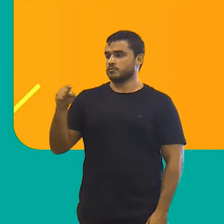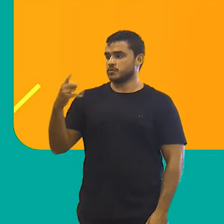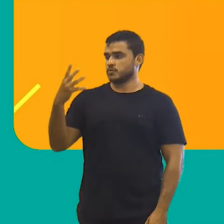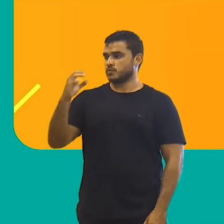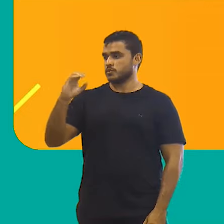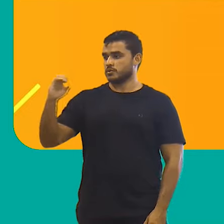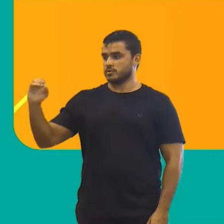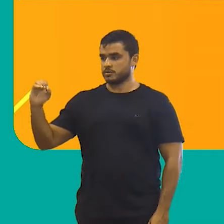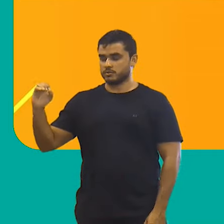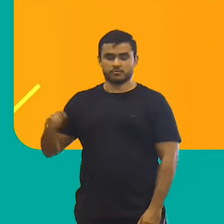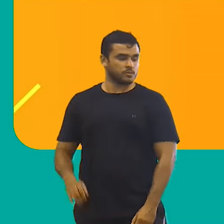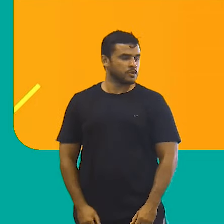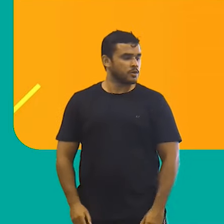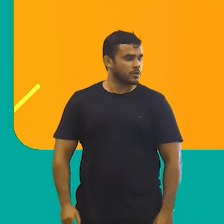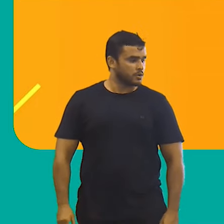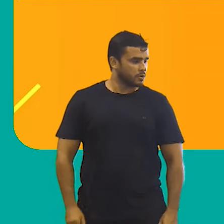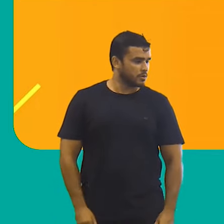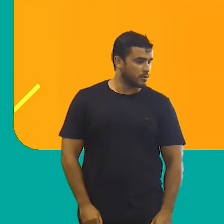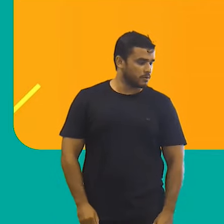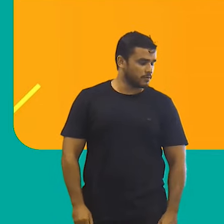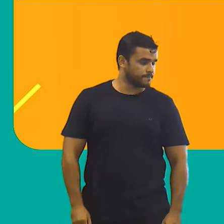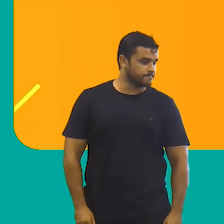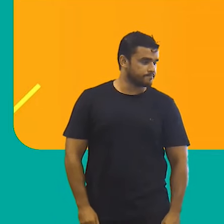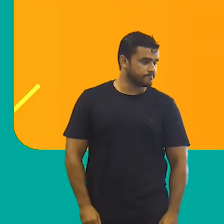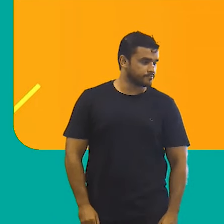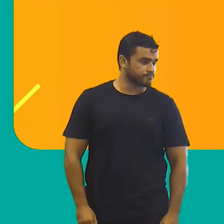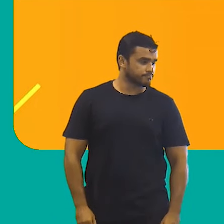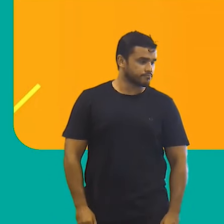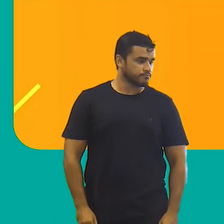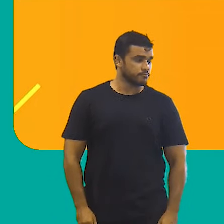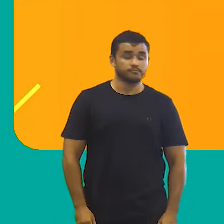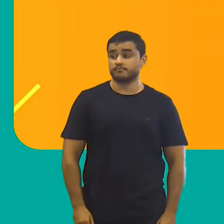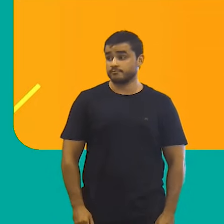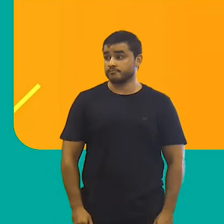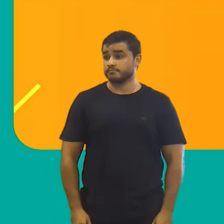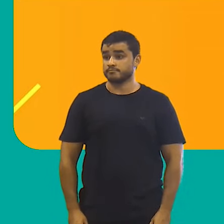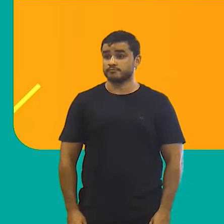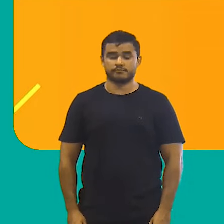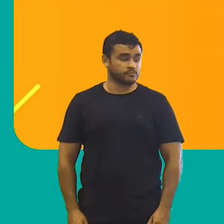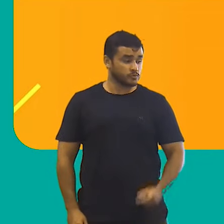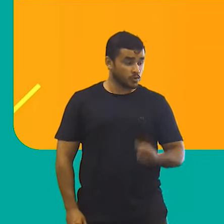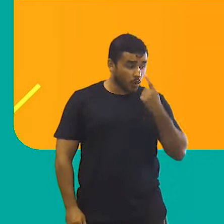14.400. Eu usei a potência em watt e o tempo em